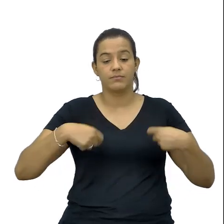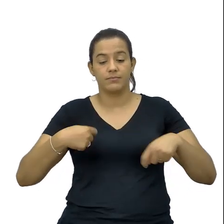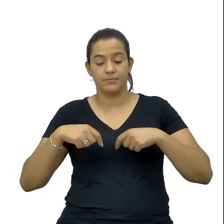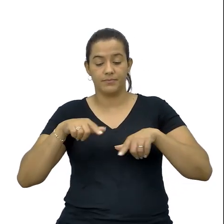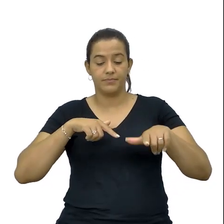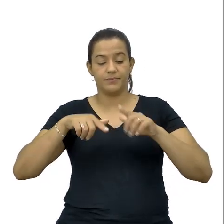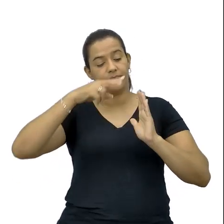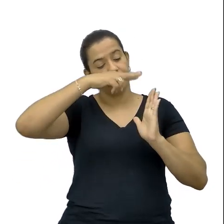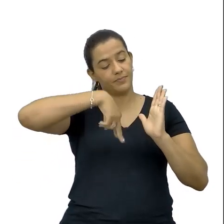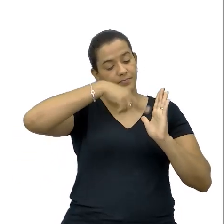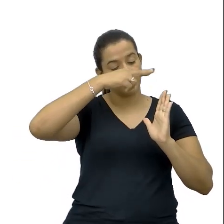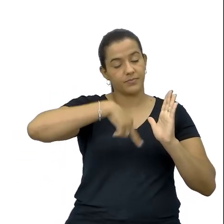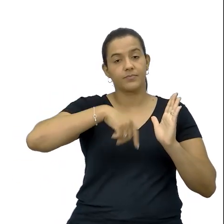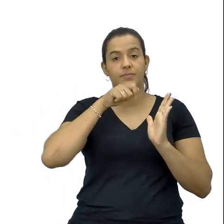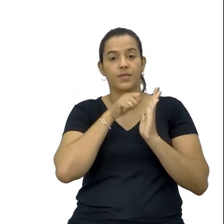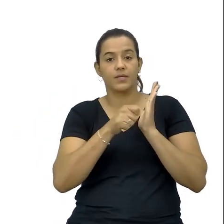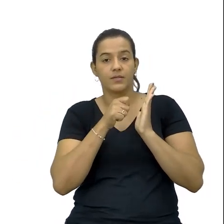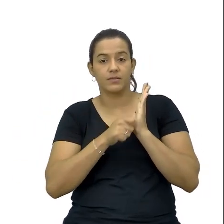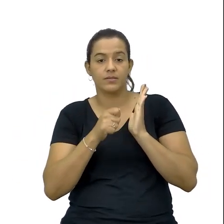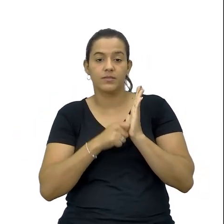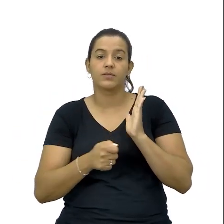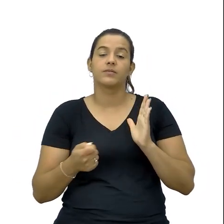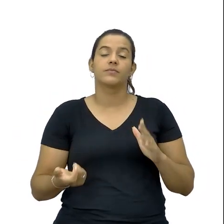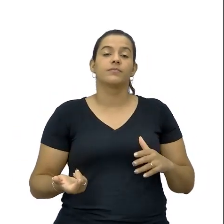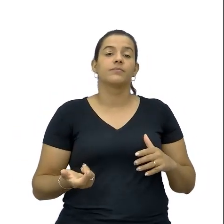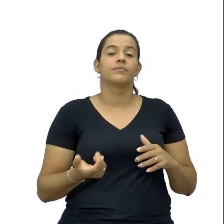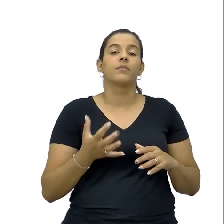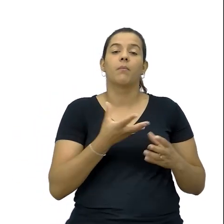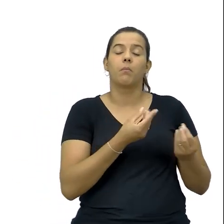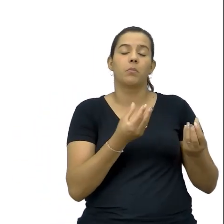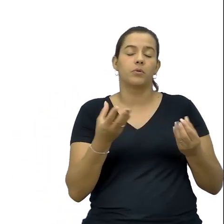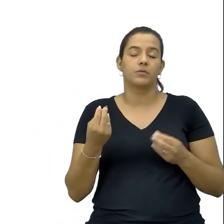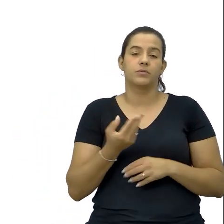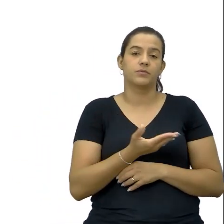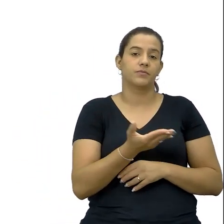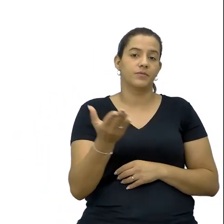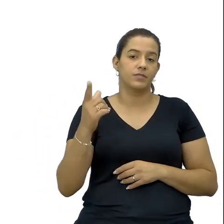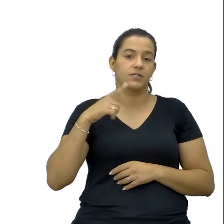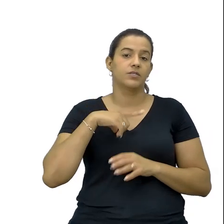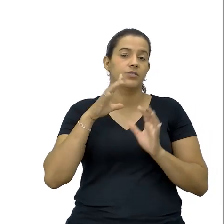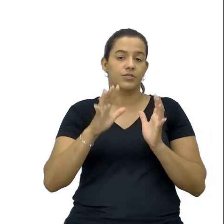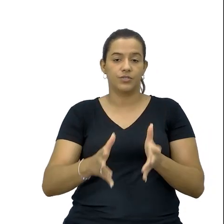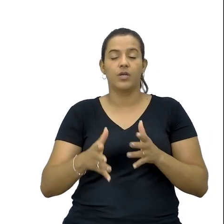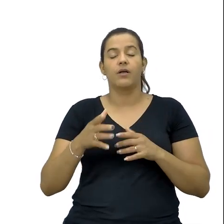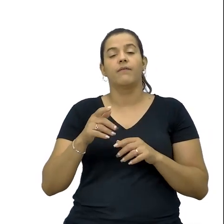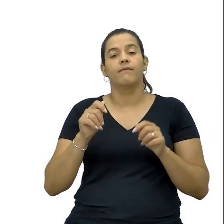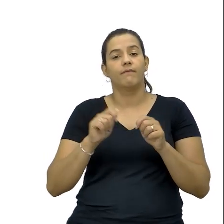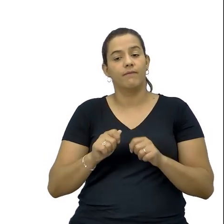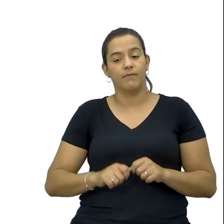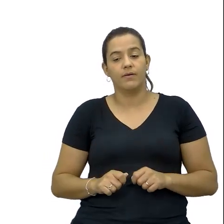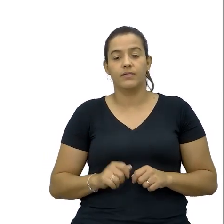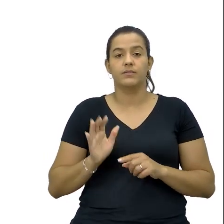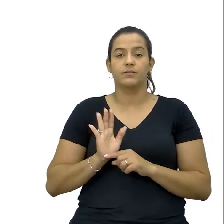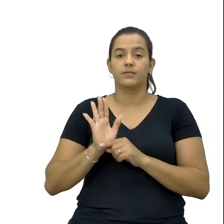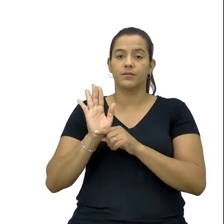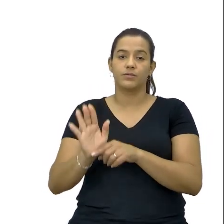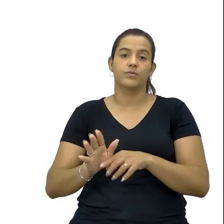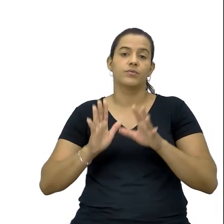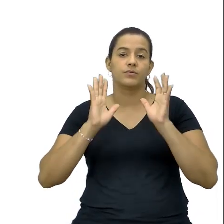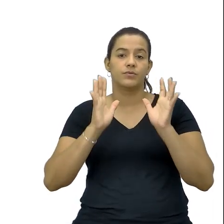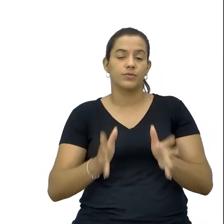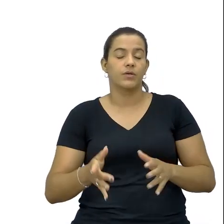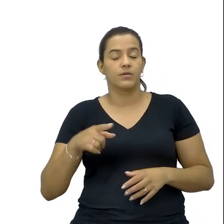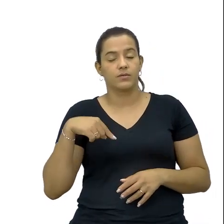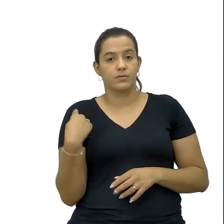né, e o conhecimento matemático. Possivelmente muitos de vocês estão fazendo já isso, né, nesse momento que a gente